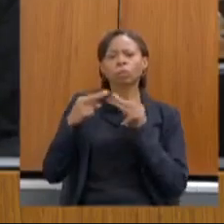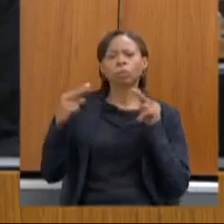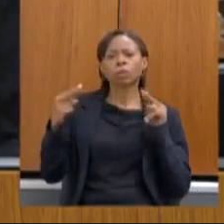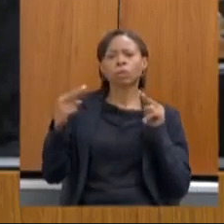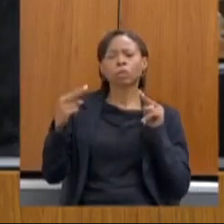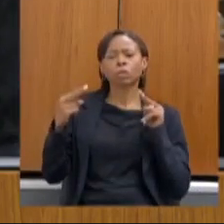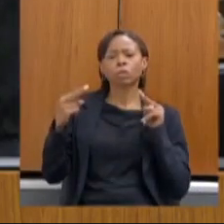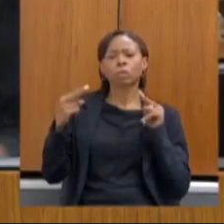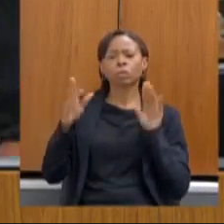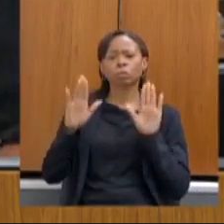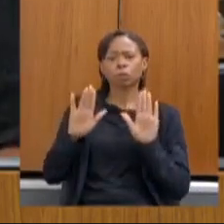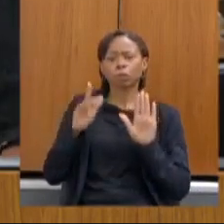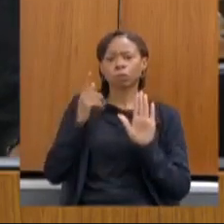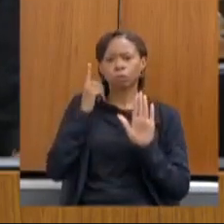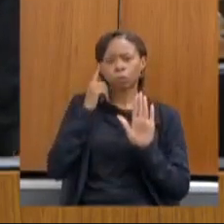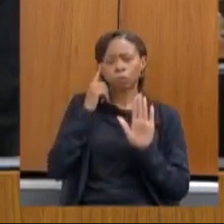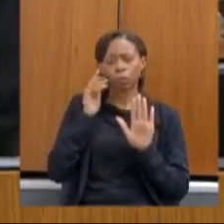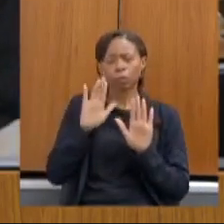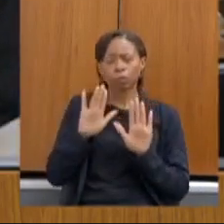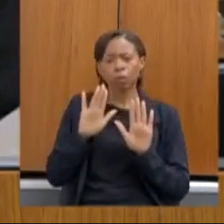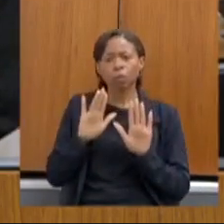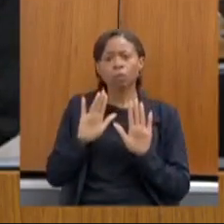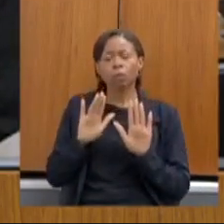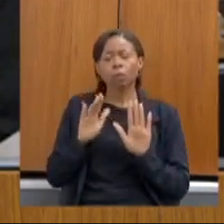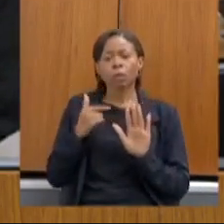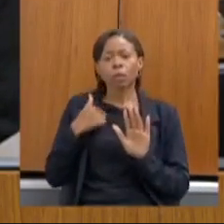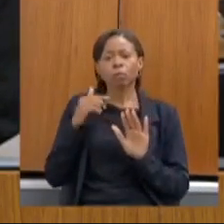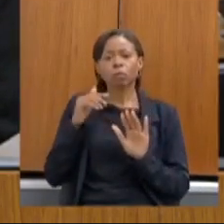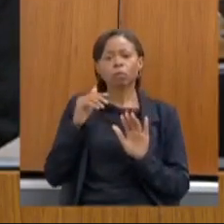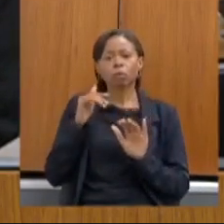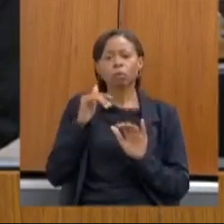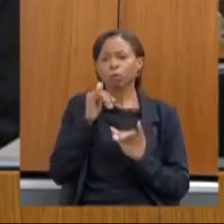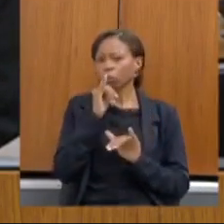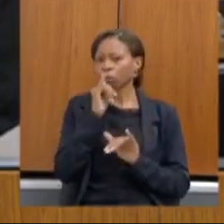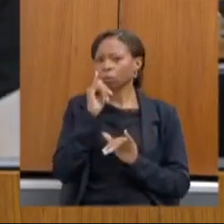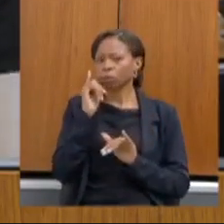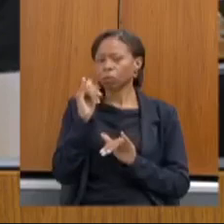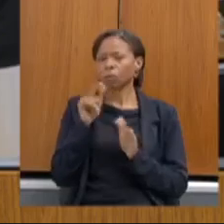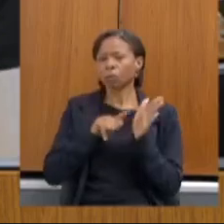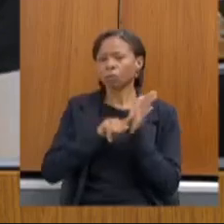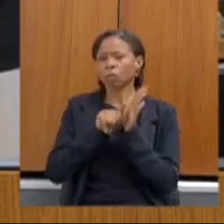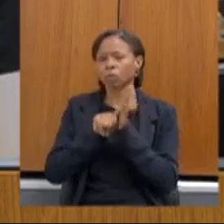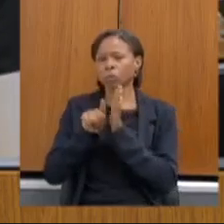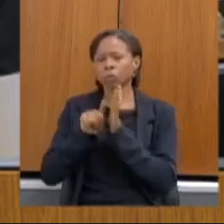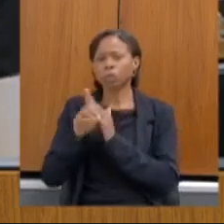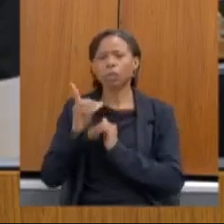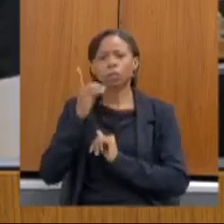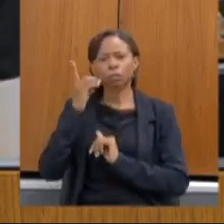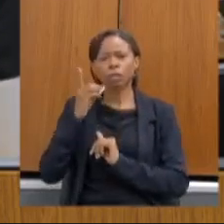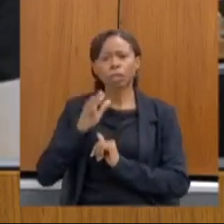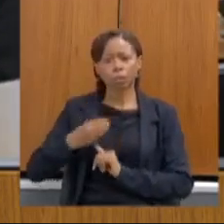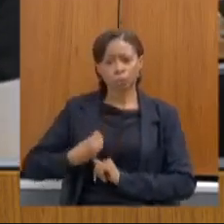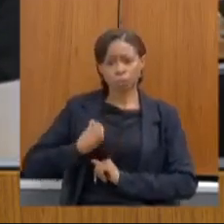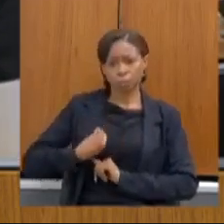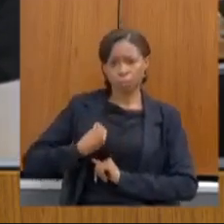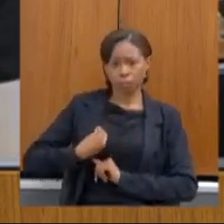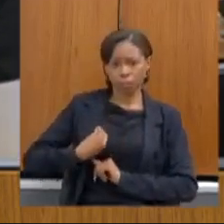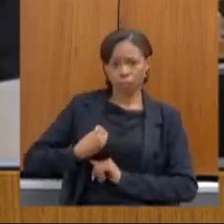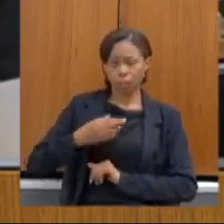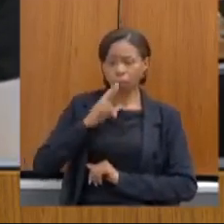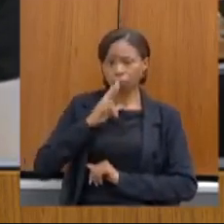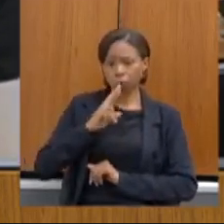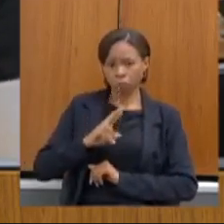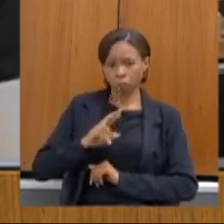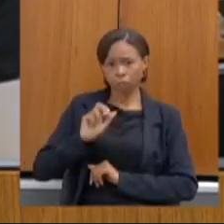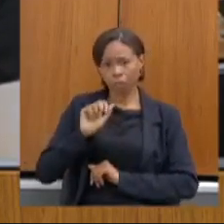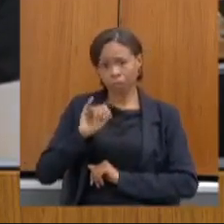possa dar agilidade aqui a nossa votação eu vou fazer uma chamada deputados que estiverem presentes respondam apenas que estão